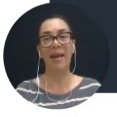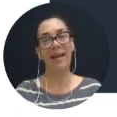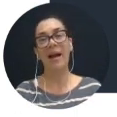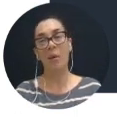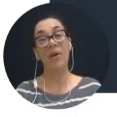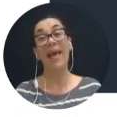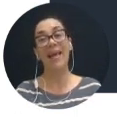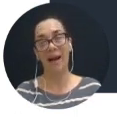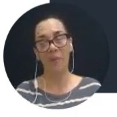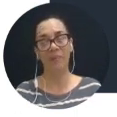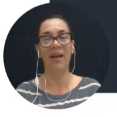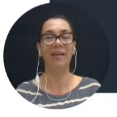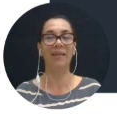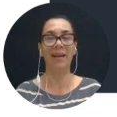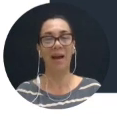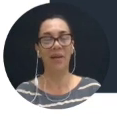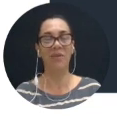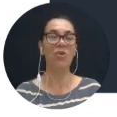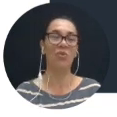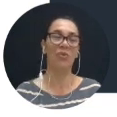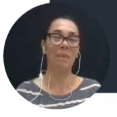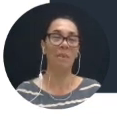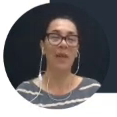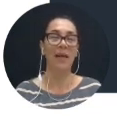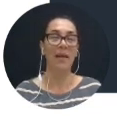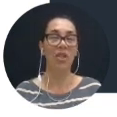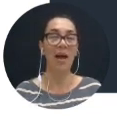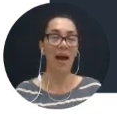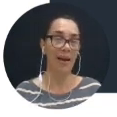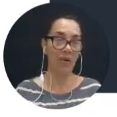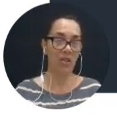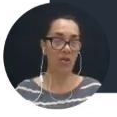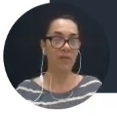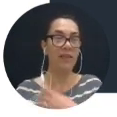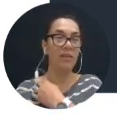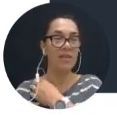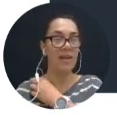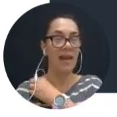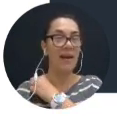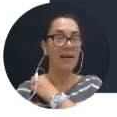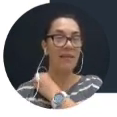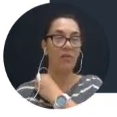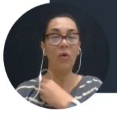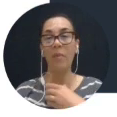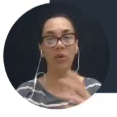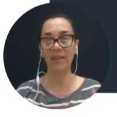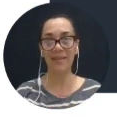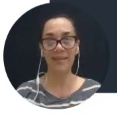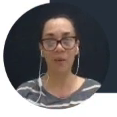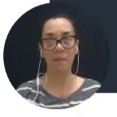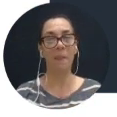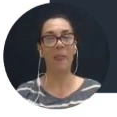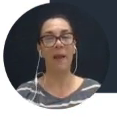porque é legal, porque é legal, né? E é legal aí tudo junto. Já a Laura, de 9 anos, ela toma uma